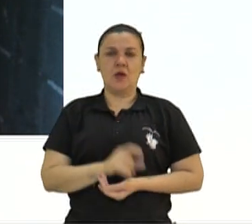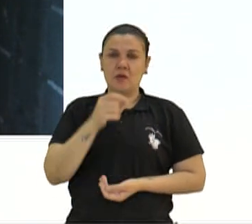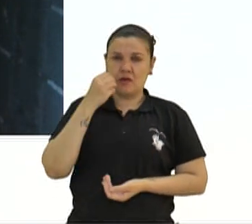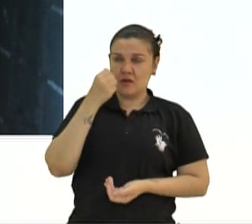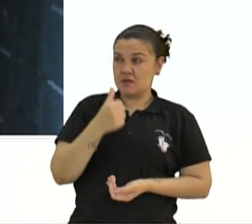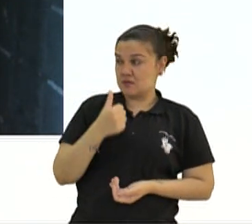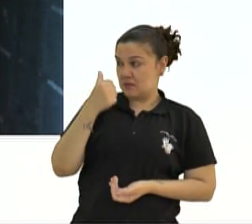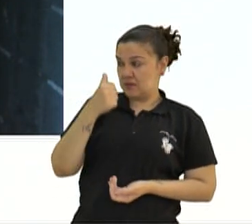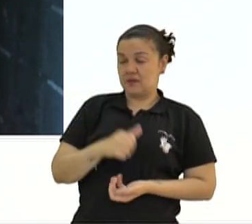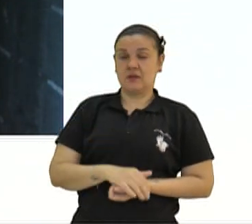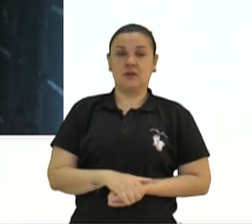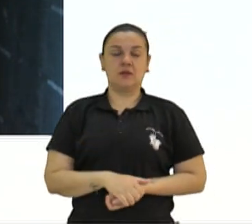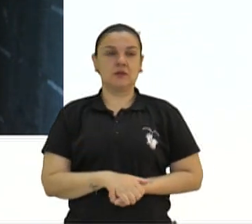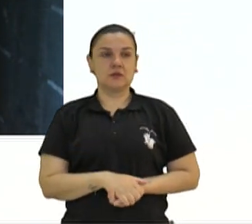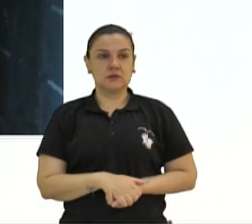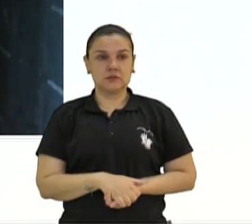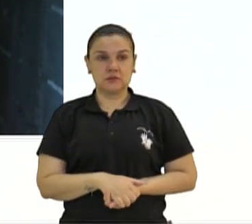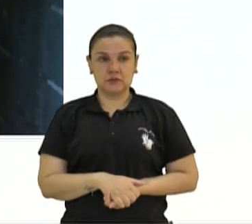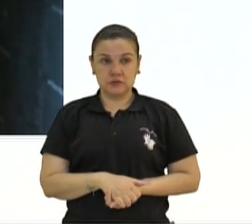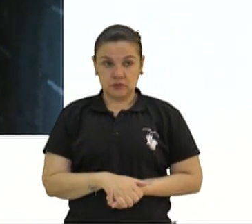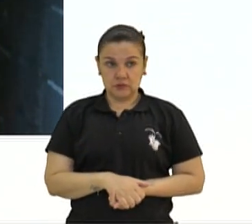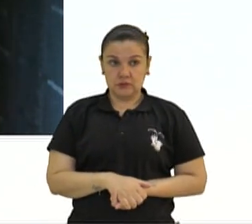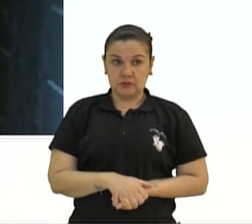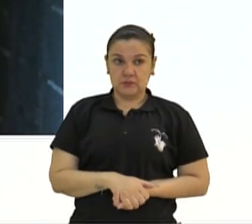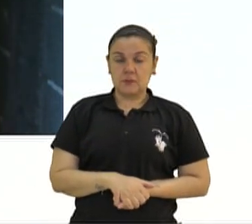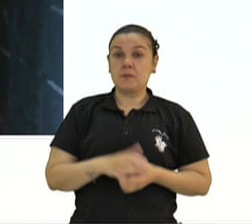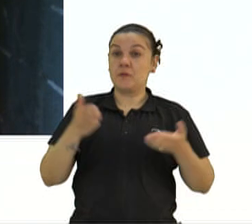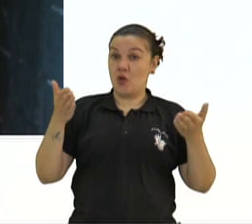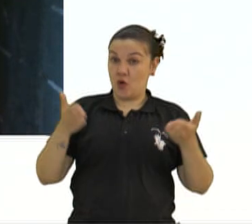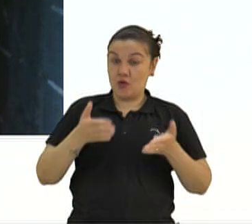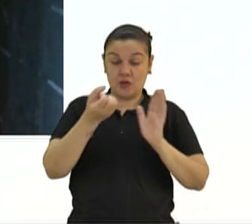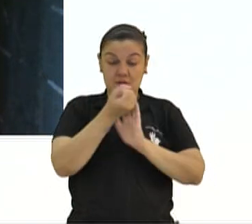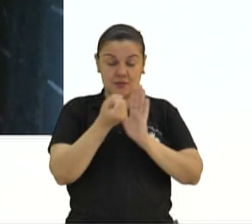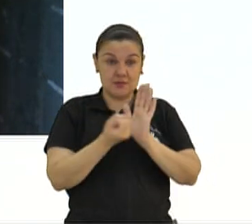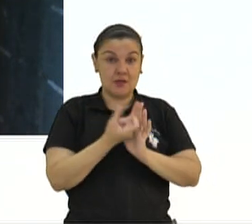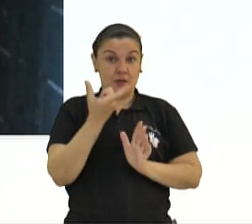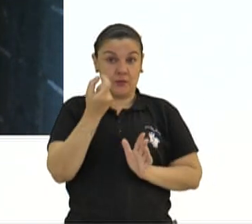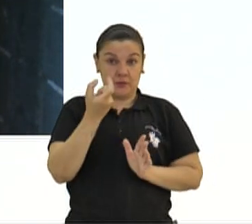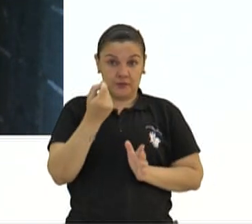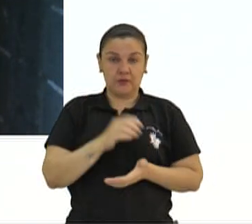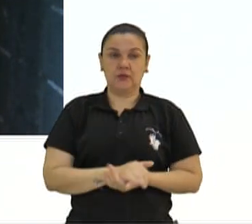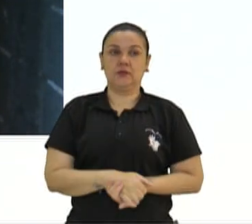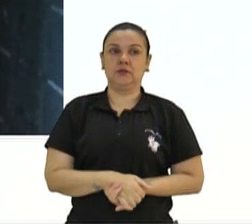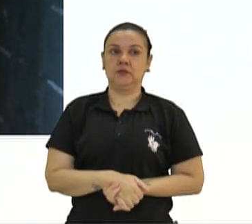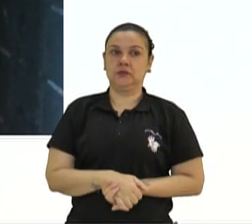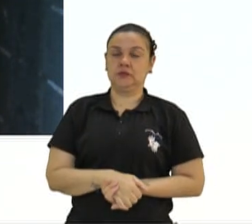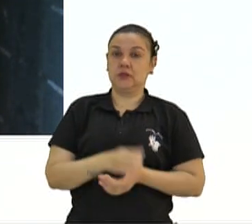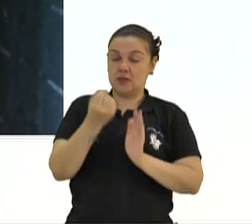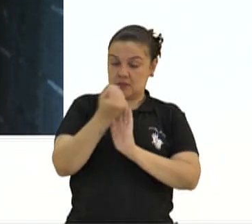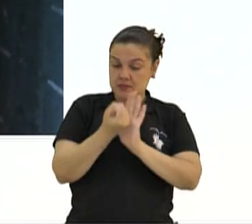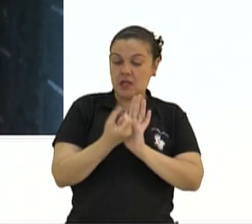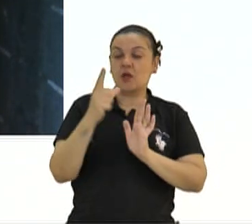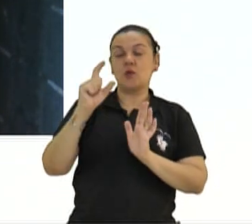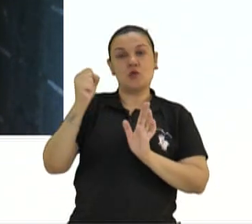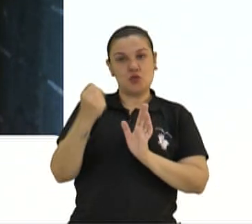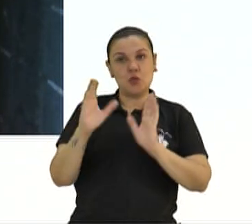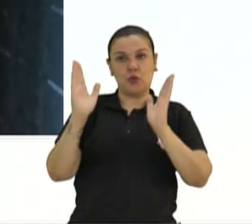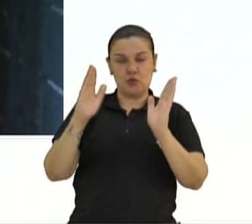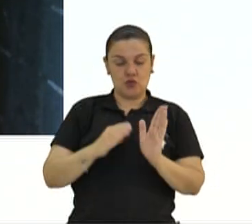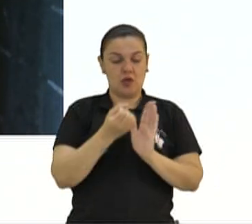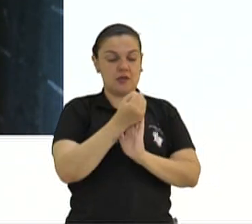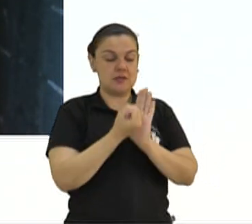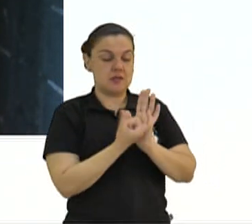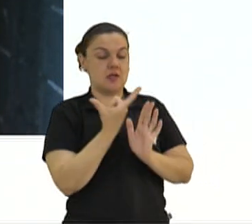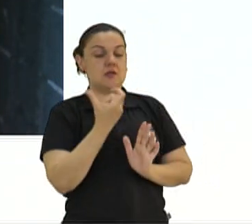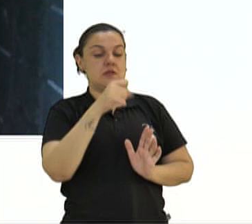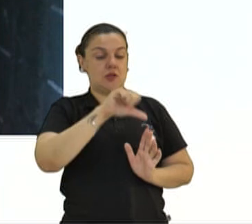aqui? Vale, a gente já está aqui na história, no século XX. Então nós passamos pelo século XVIII, pelo século XIX e agora já